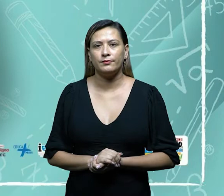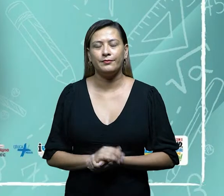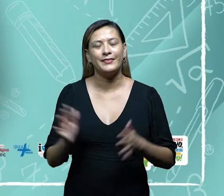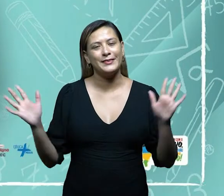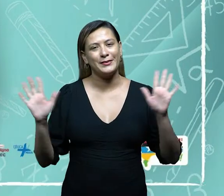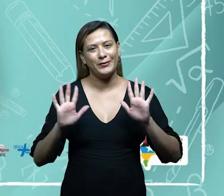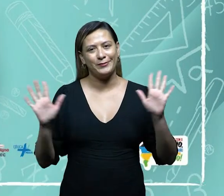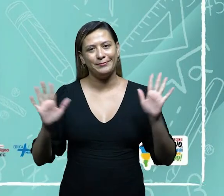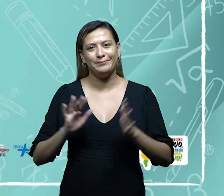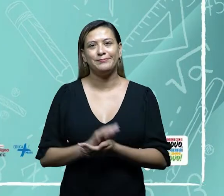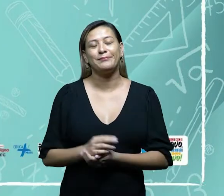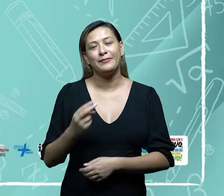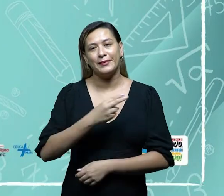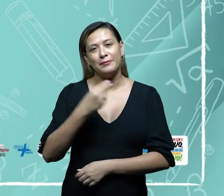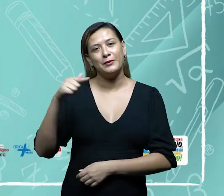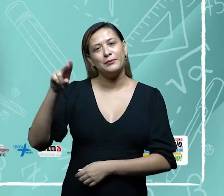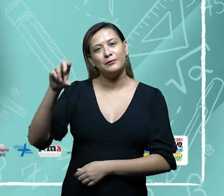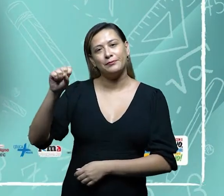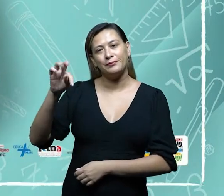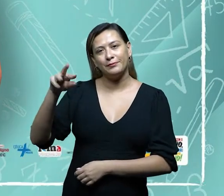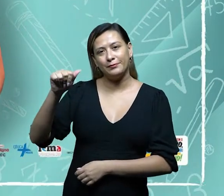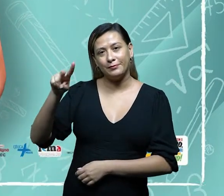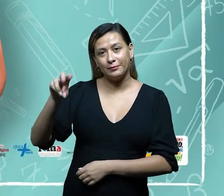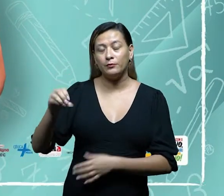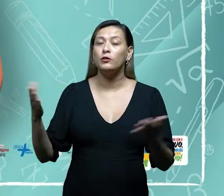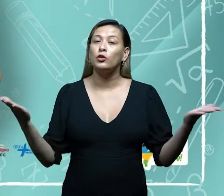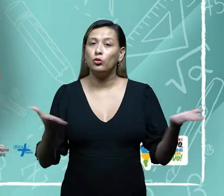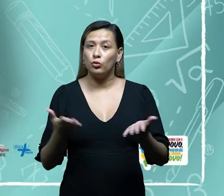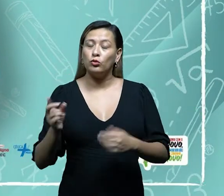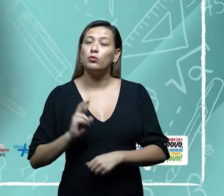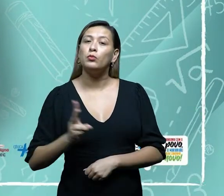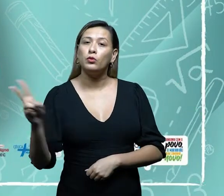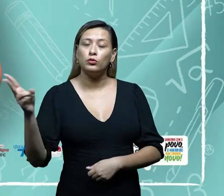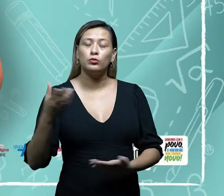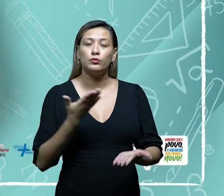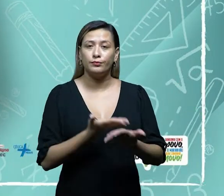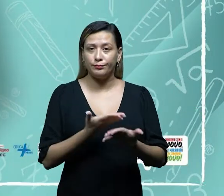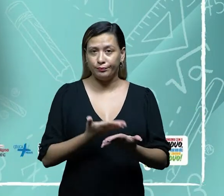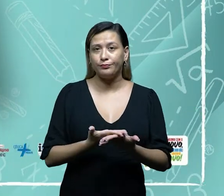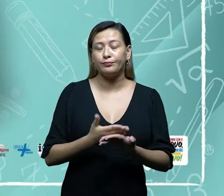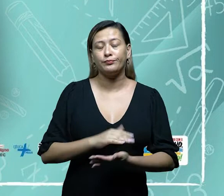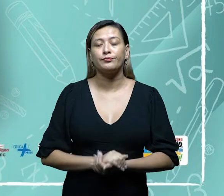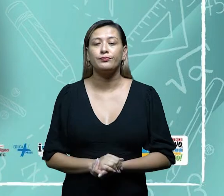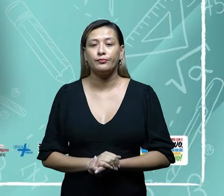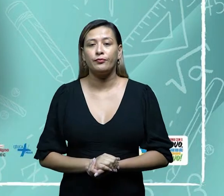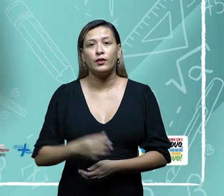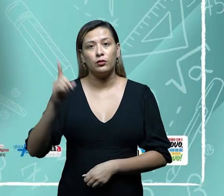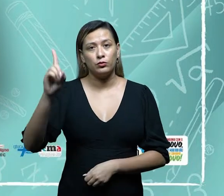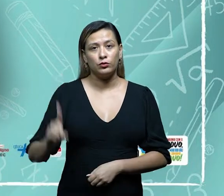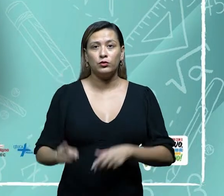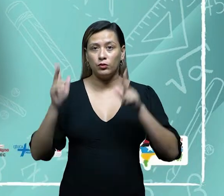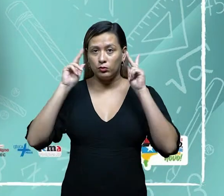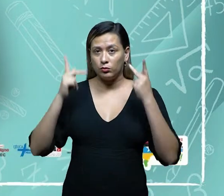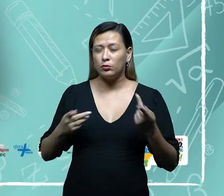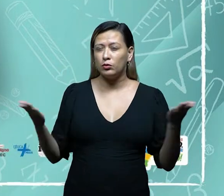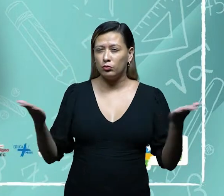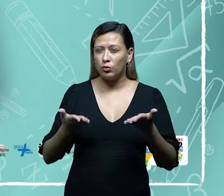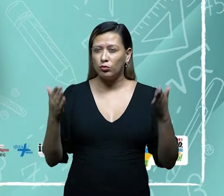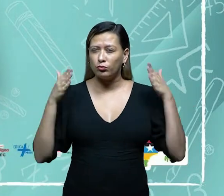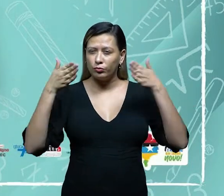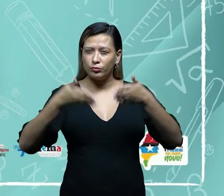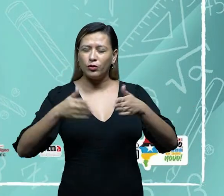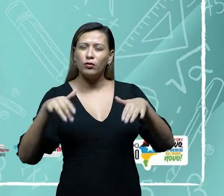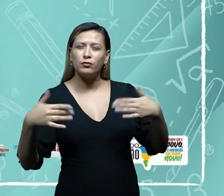Olá pessoal, eu sou o professor Gustavo Naiva e hoje nós vamos dar continuidade, né, ao estudo dos direitos humanos. O nosso foco hoje vai ser